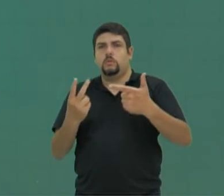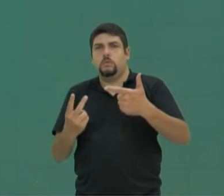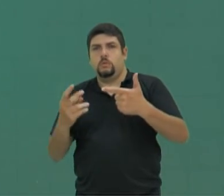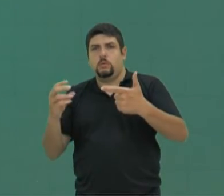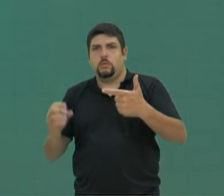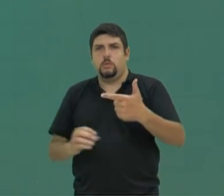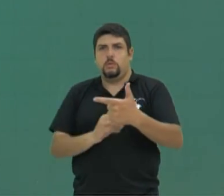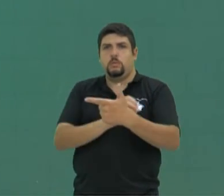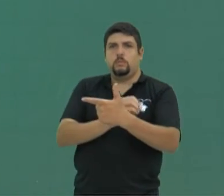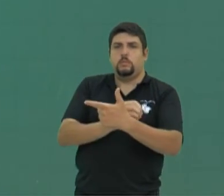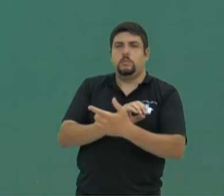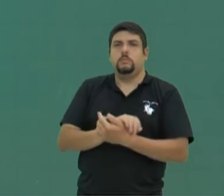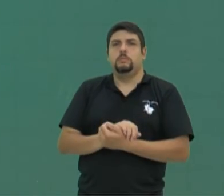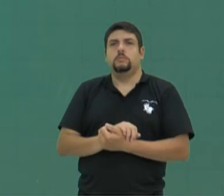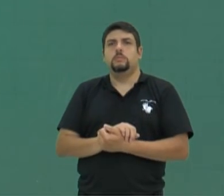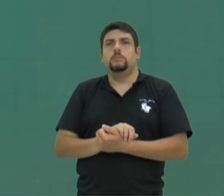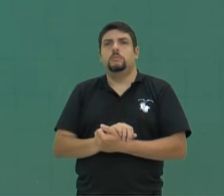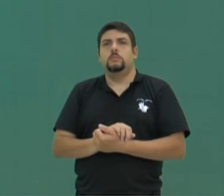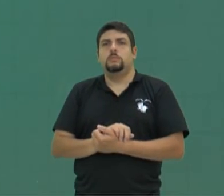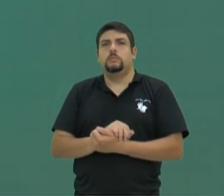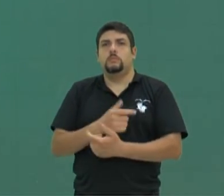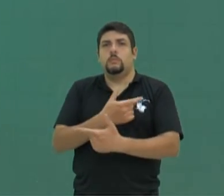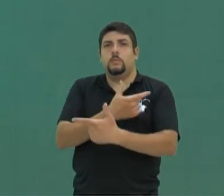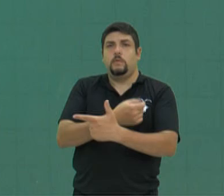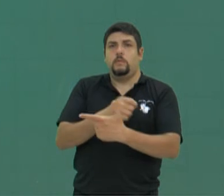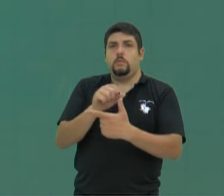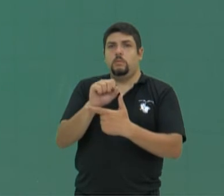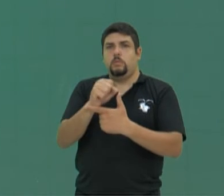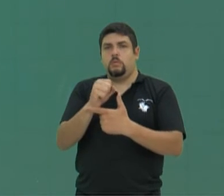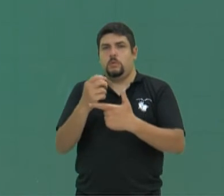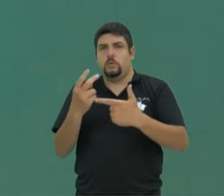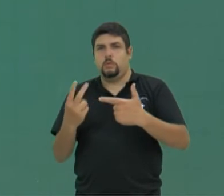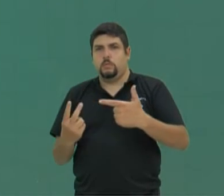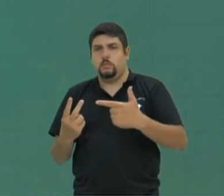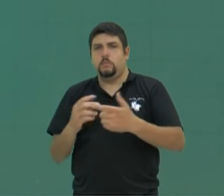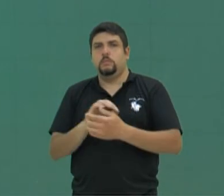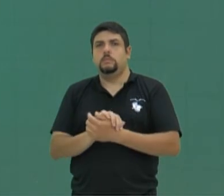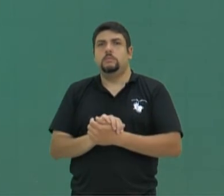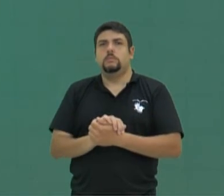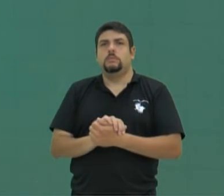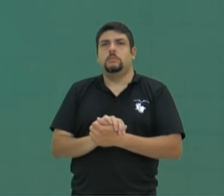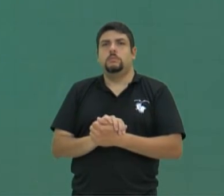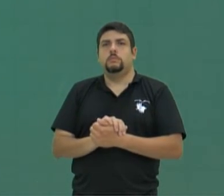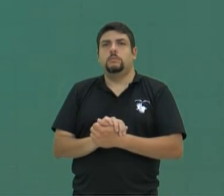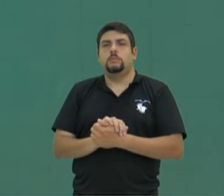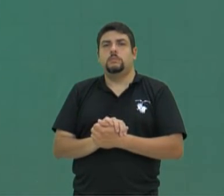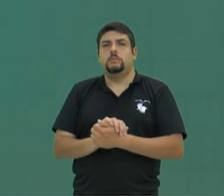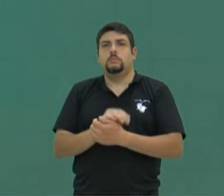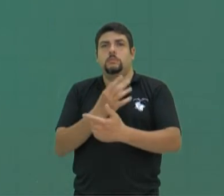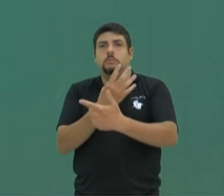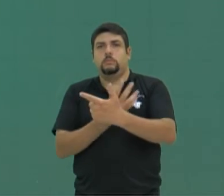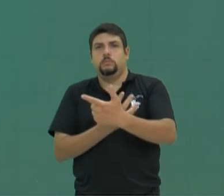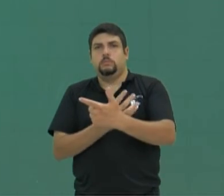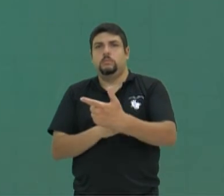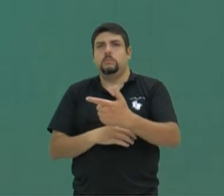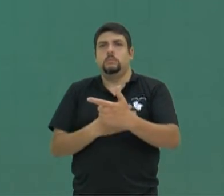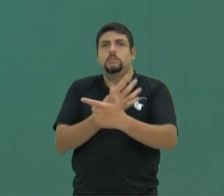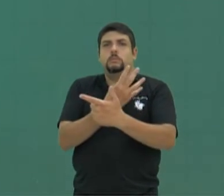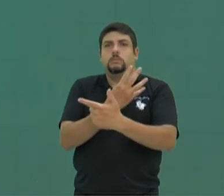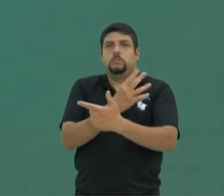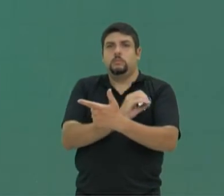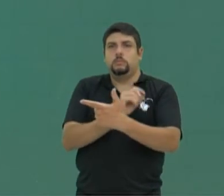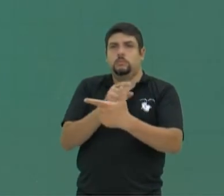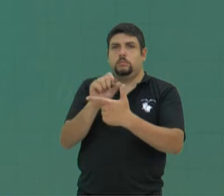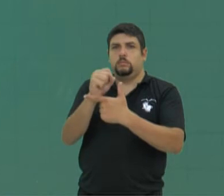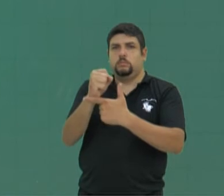zero do centésimo. 20 dividido por 8 dá 2. Certo? E sobra 4. 40 dividido por 8